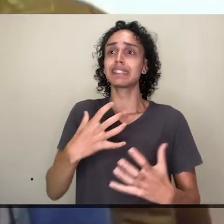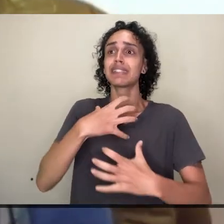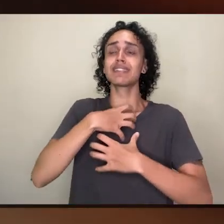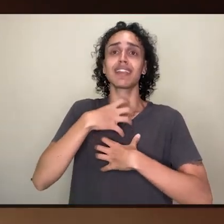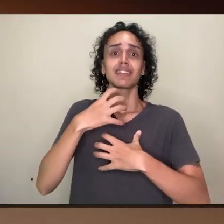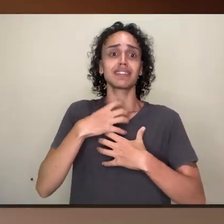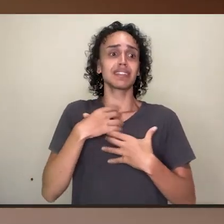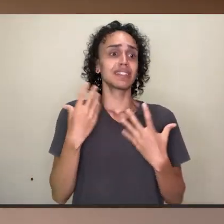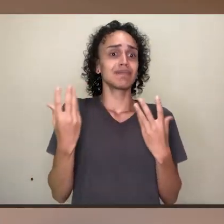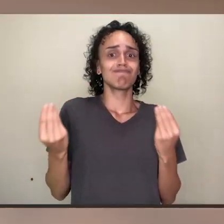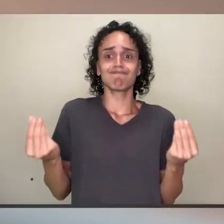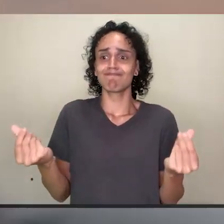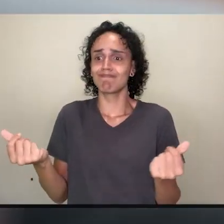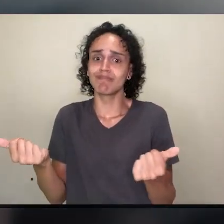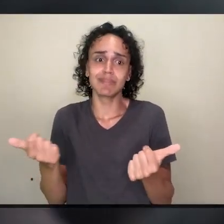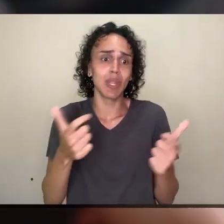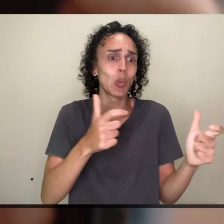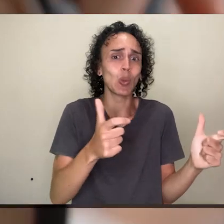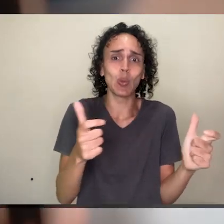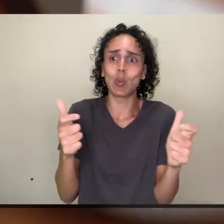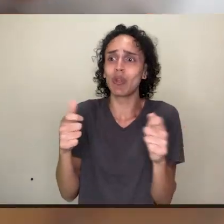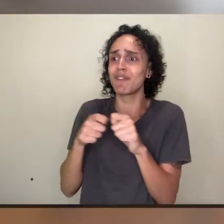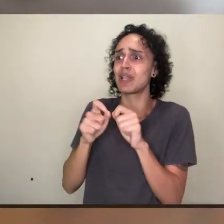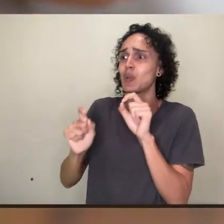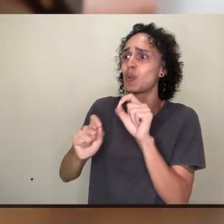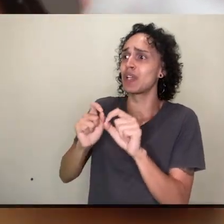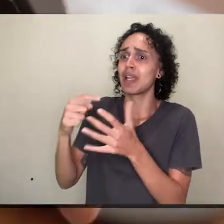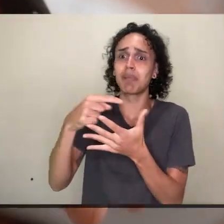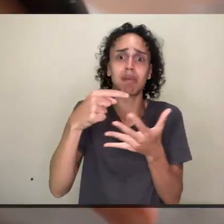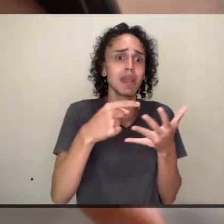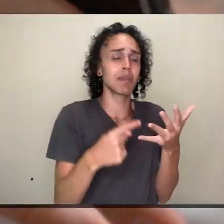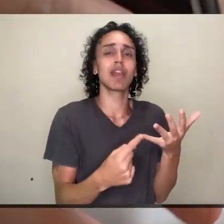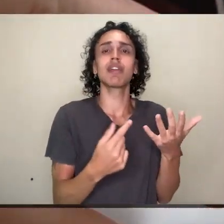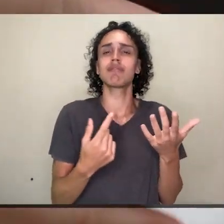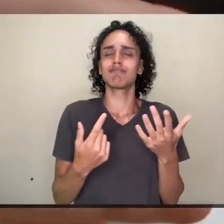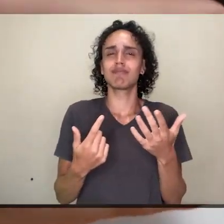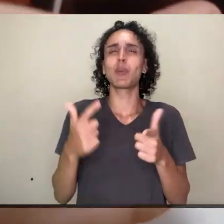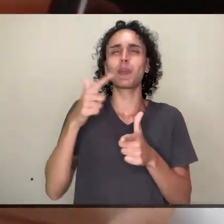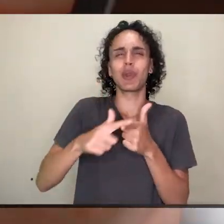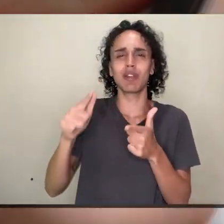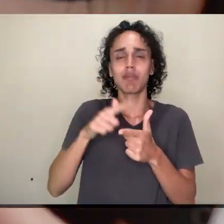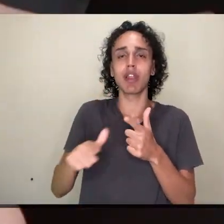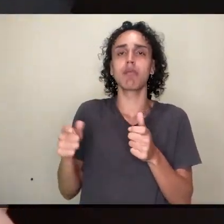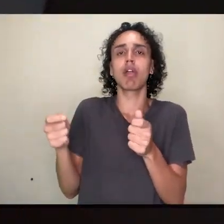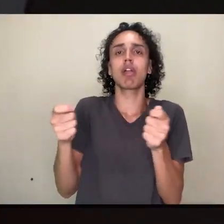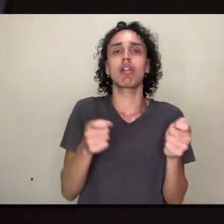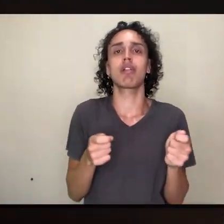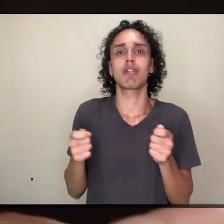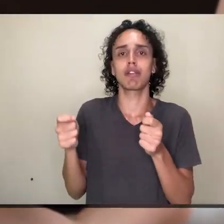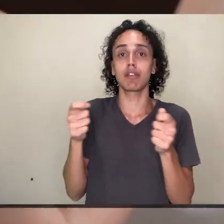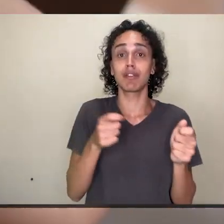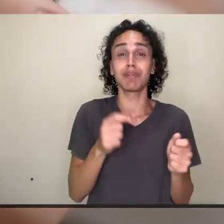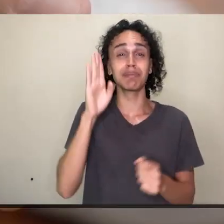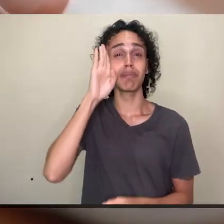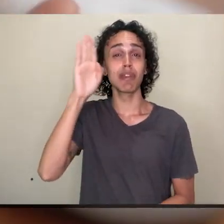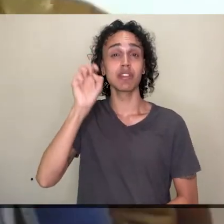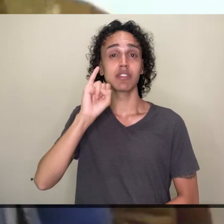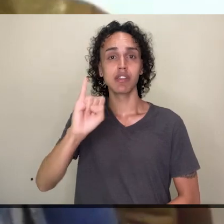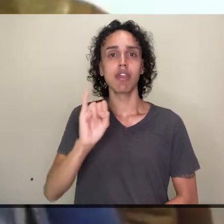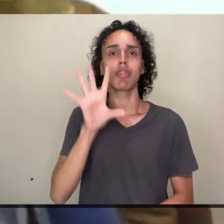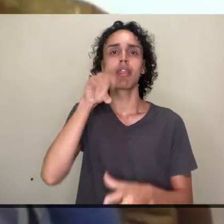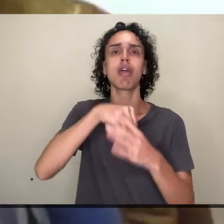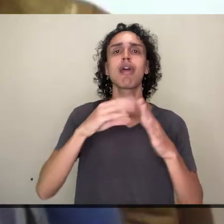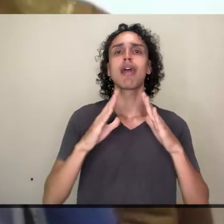a maior parte delas certamente fica muito perdido nos primeiros dias, né? Perde aquela coisa da